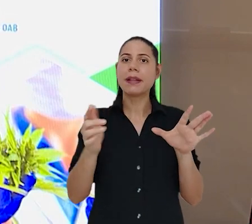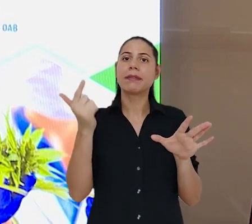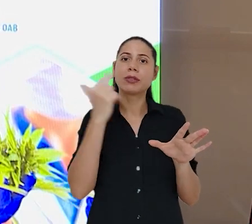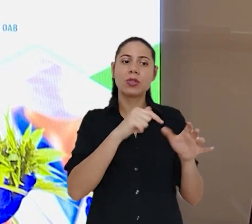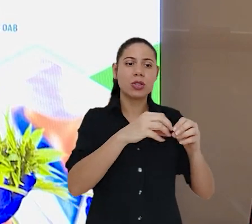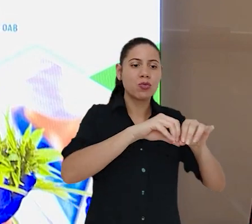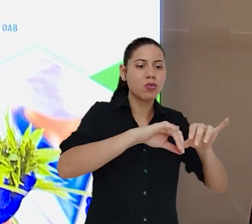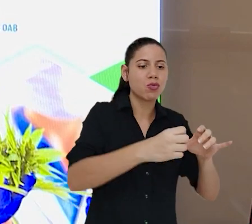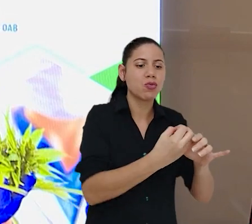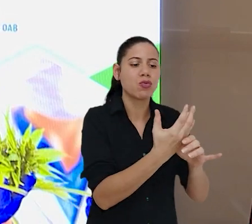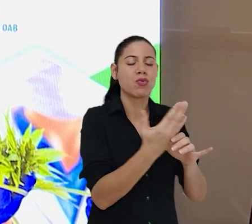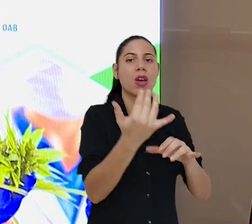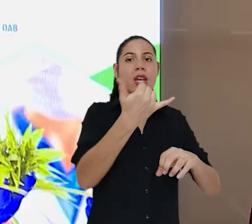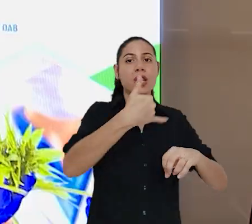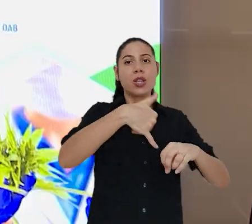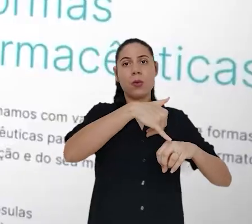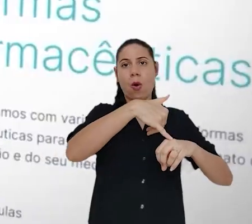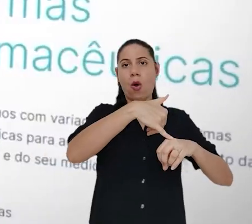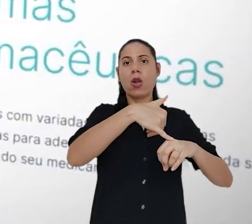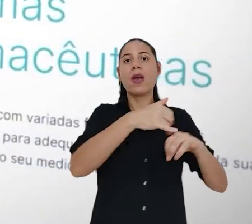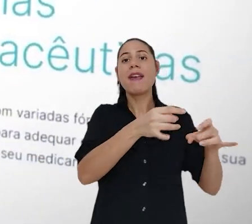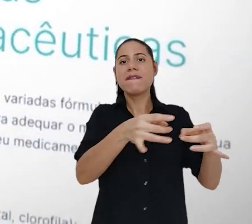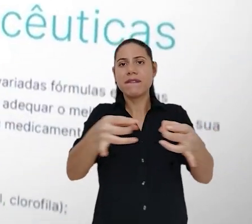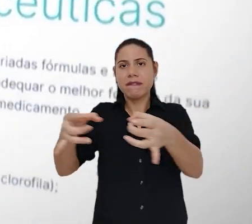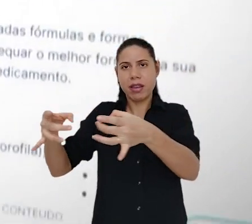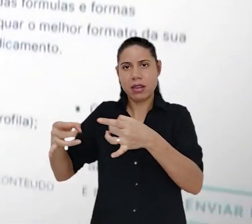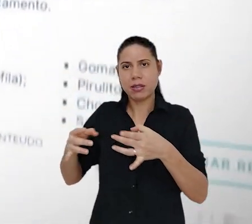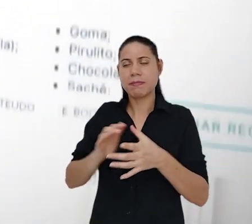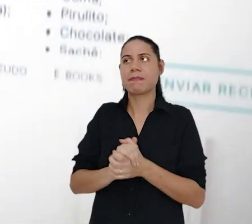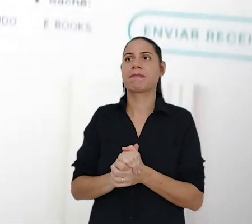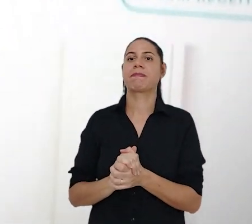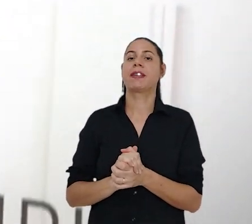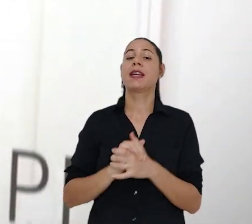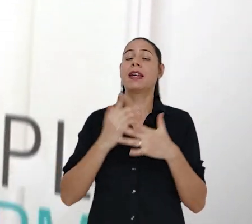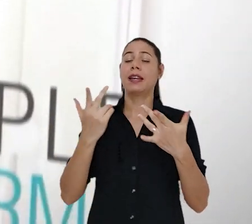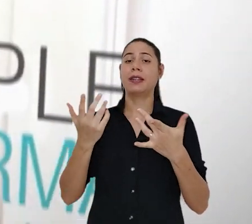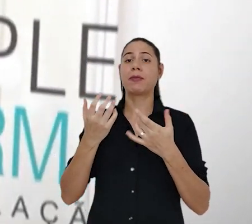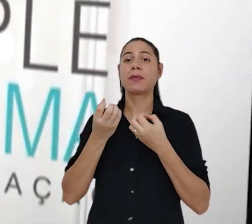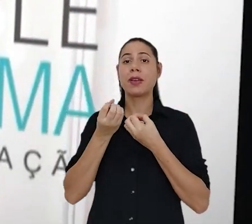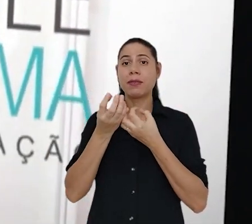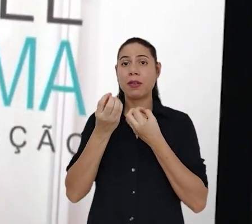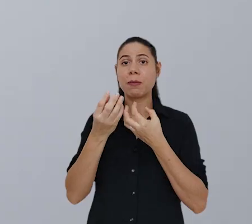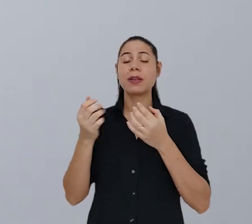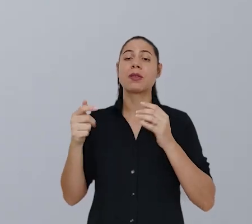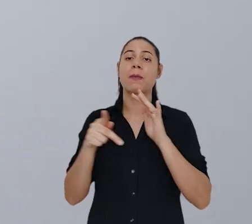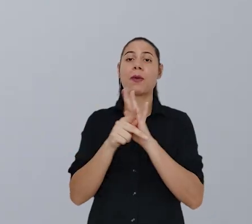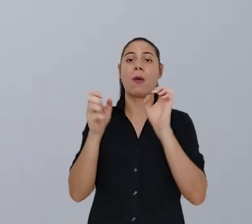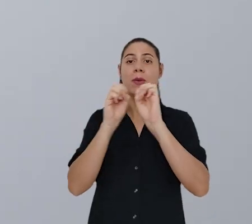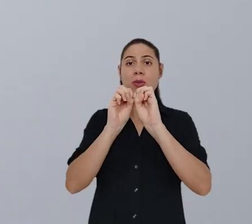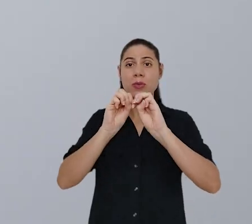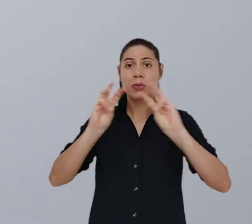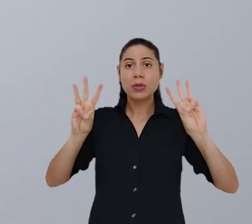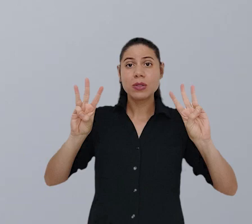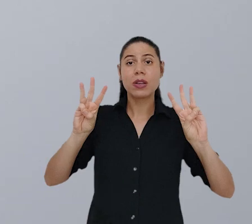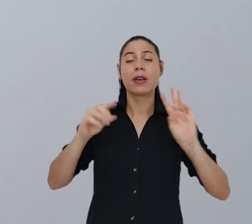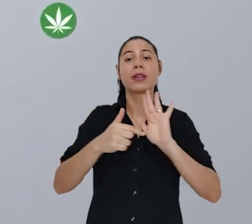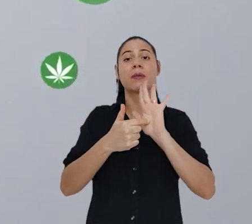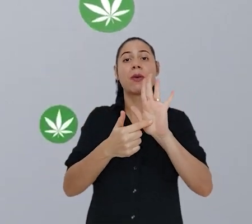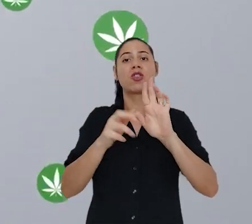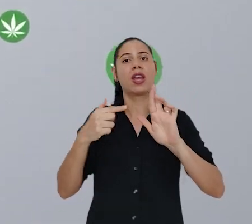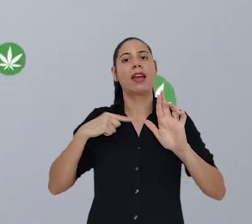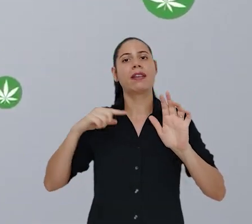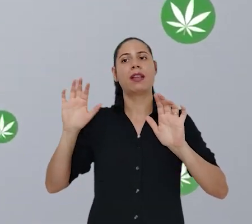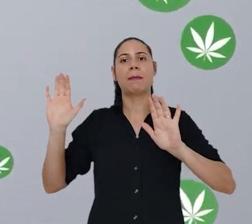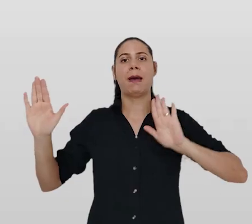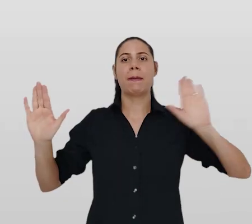e vender o óleo a seus associados. De acordo com informações do site da Simple Pharma, a diferença entre canabidiol,